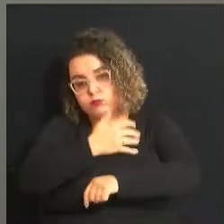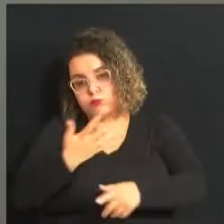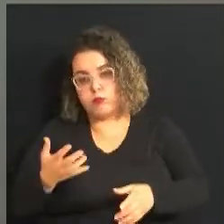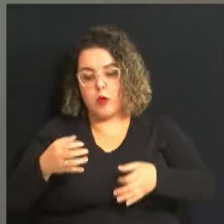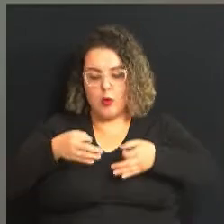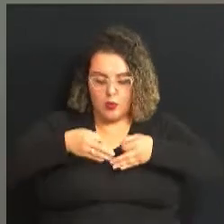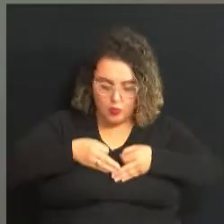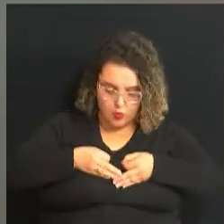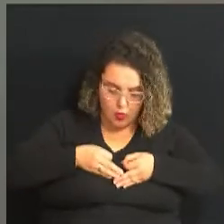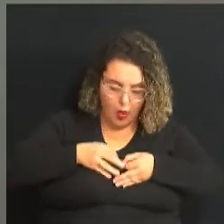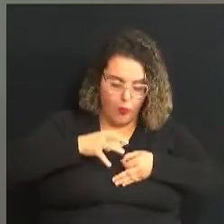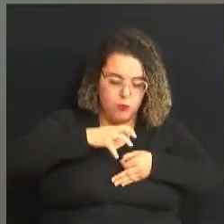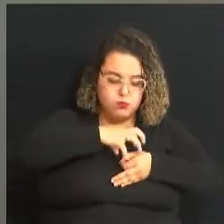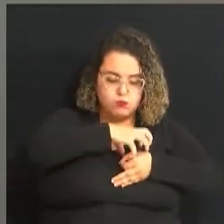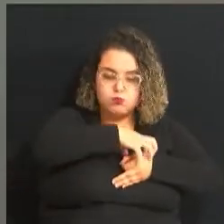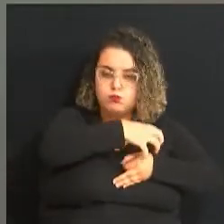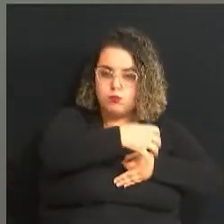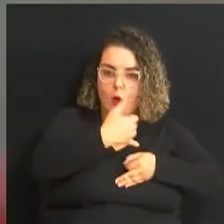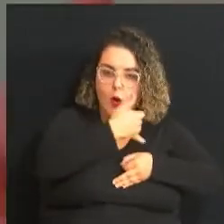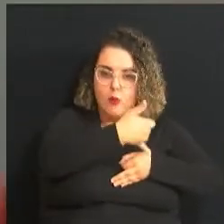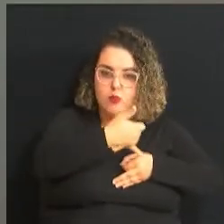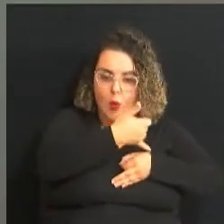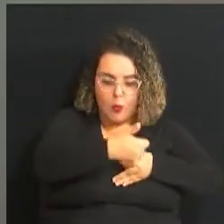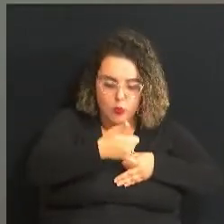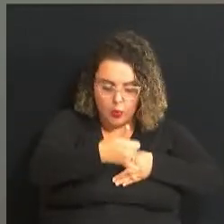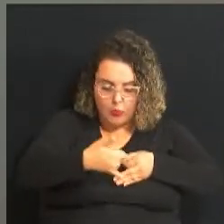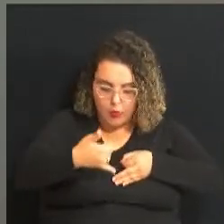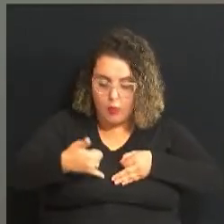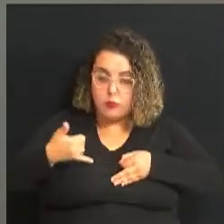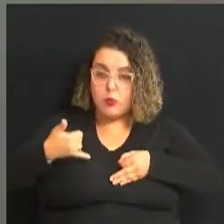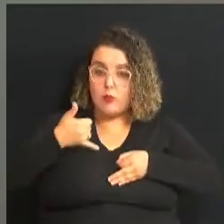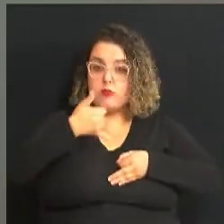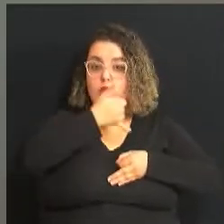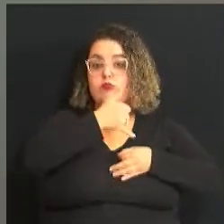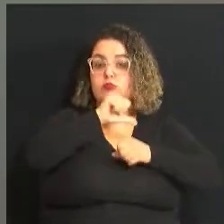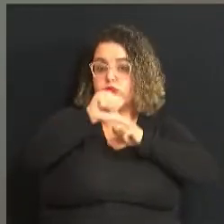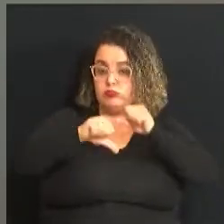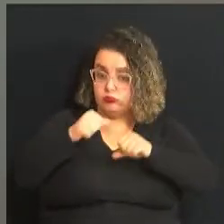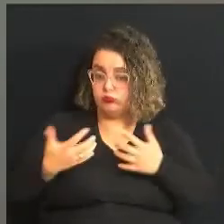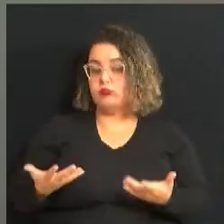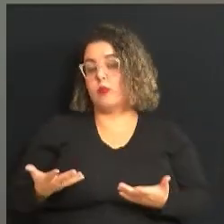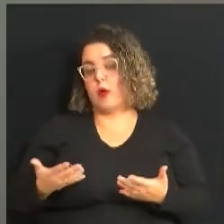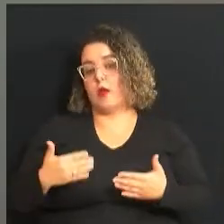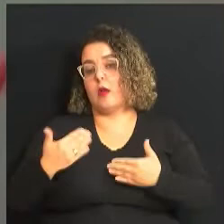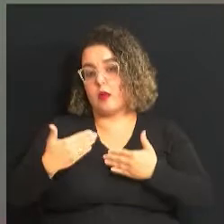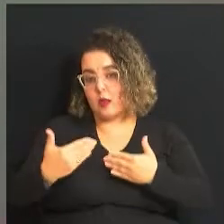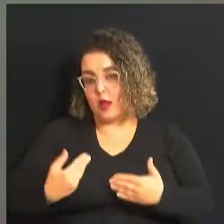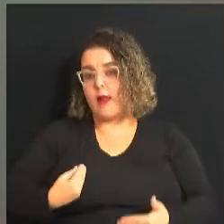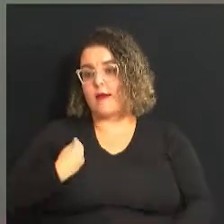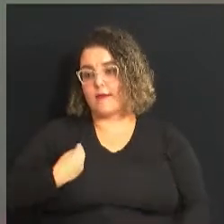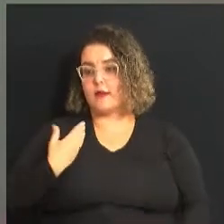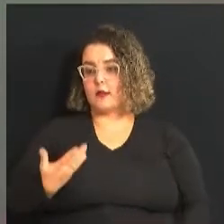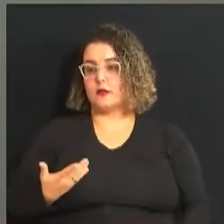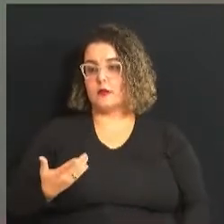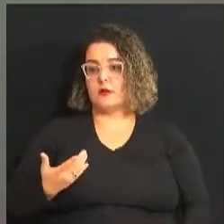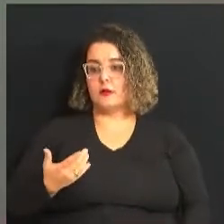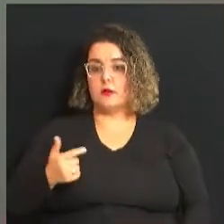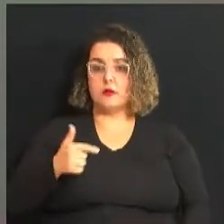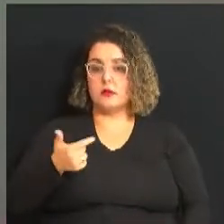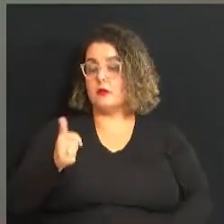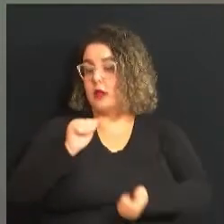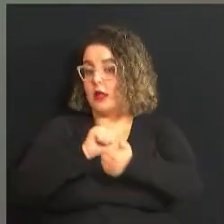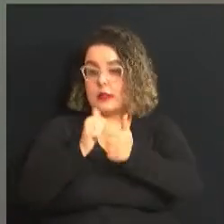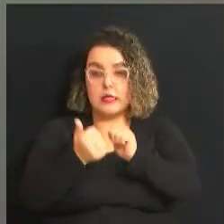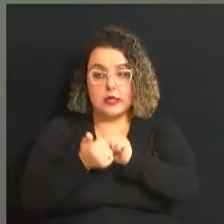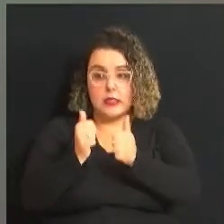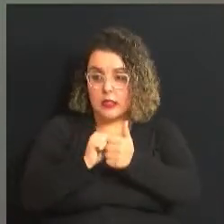né? A camada de dentro do útero, que é o endométrio, ele pode sofrer também alterações no decorrer da vida da mulher e já não está mais tão adequado acima